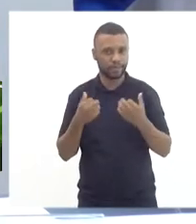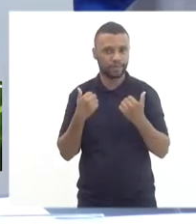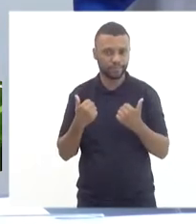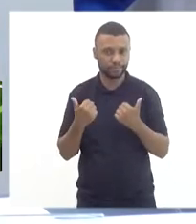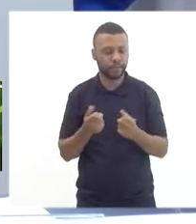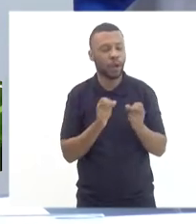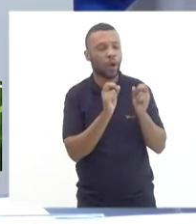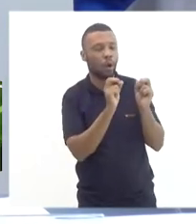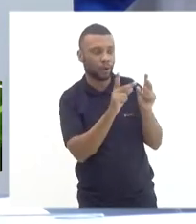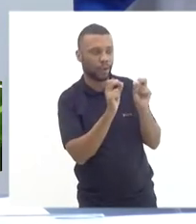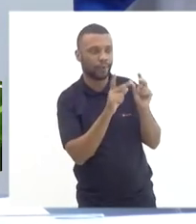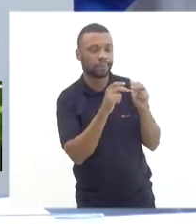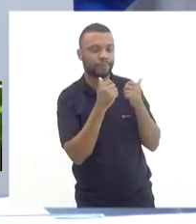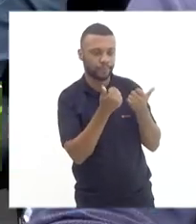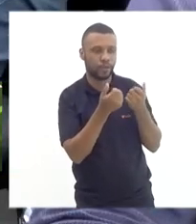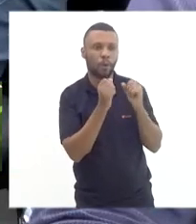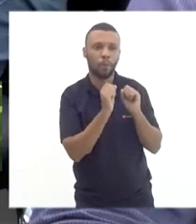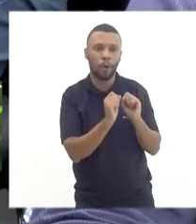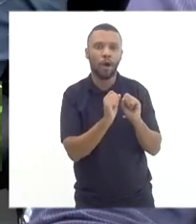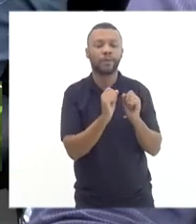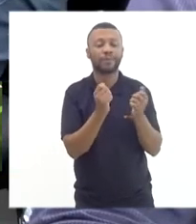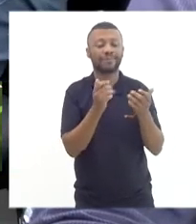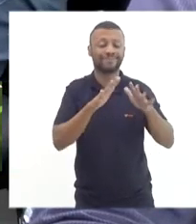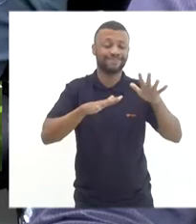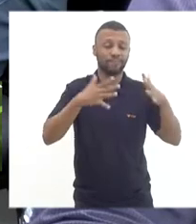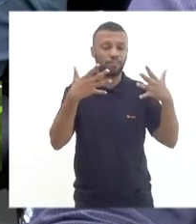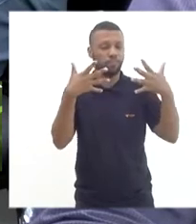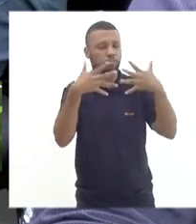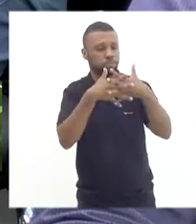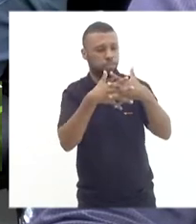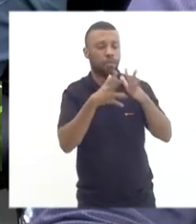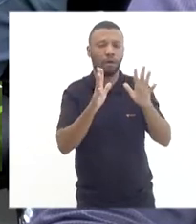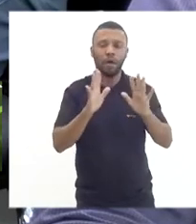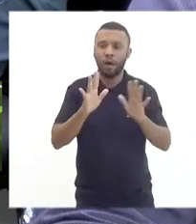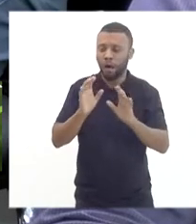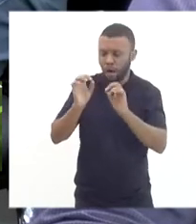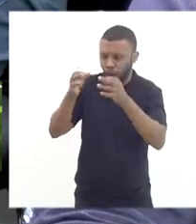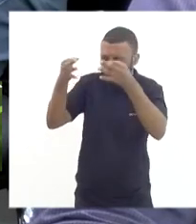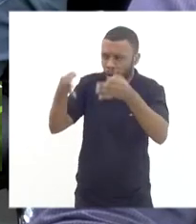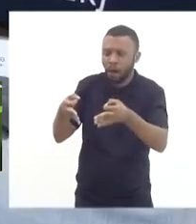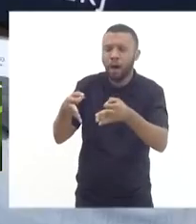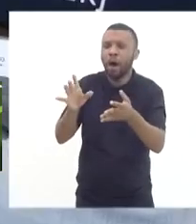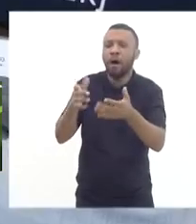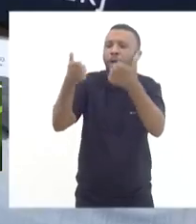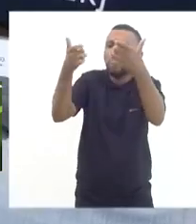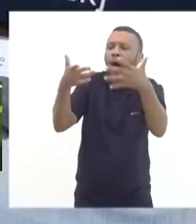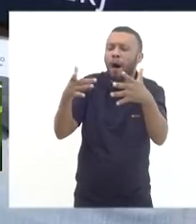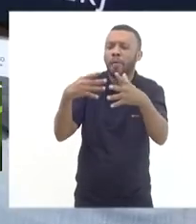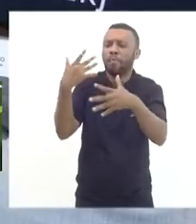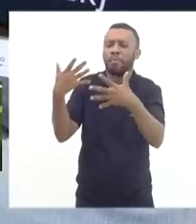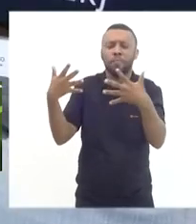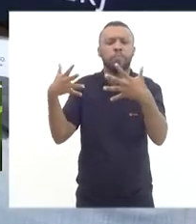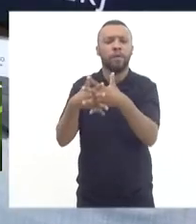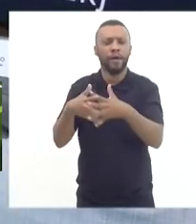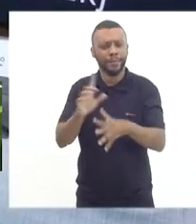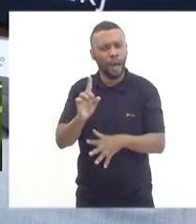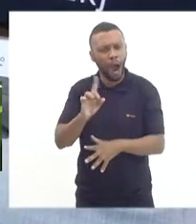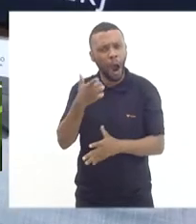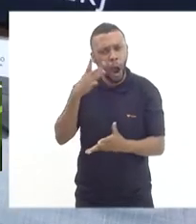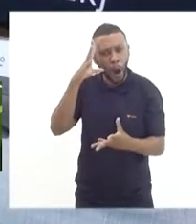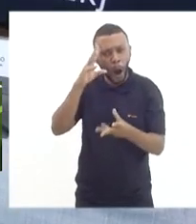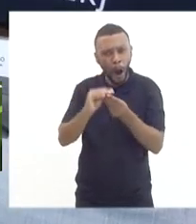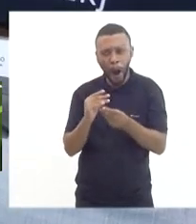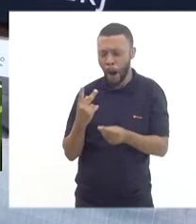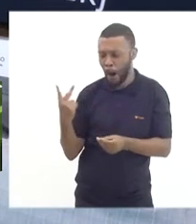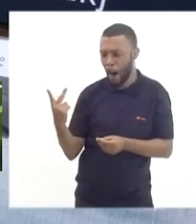ok. Assim, eu posso ter falado de maneira confusa, mas era isso que eu queria dizer mesmo. O senhor não falou de maneira confusa, não. Tanto eu que a